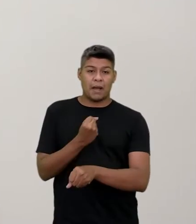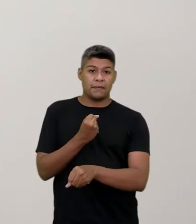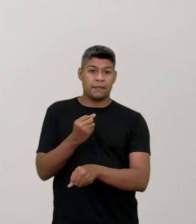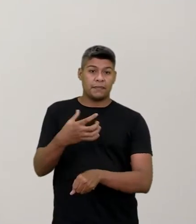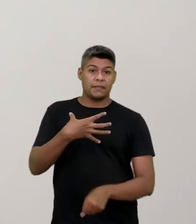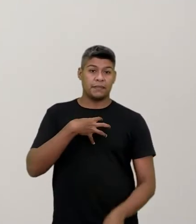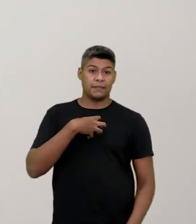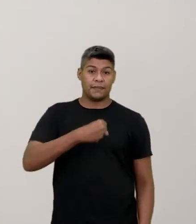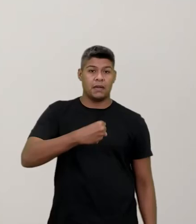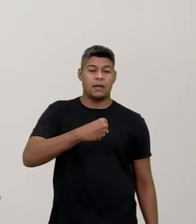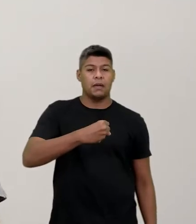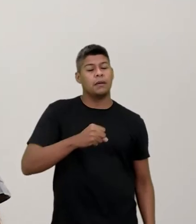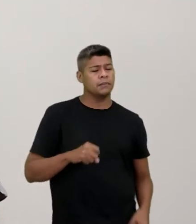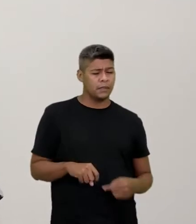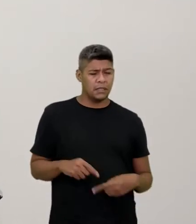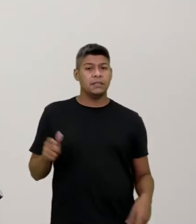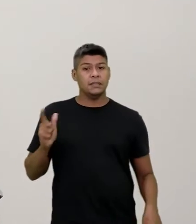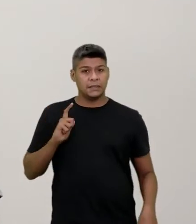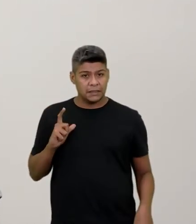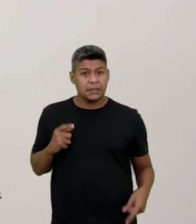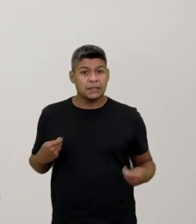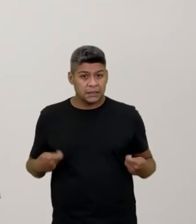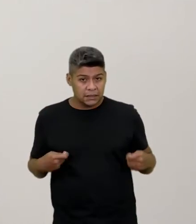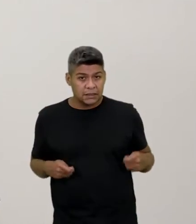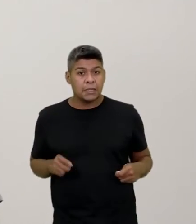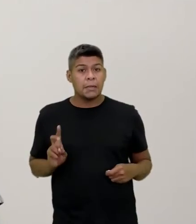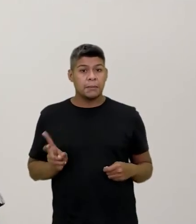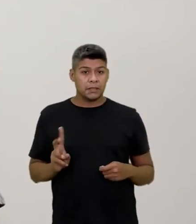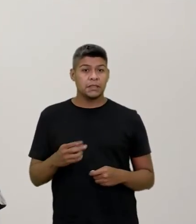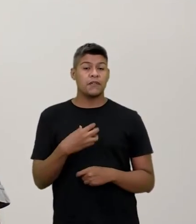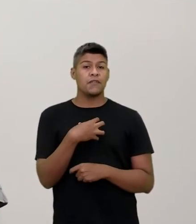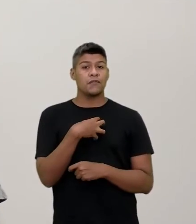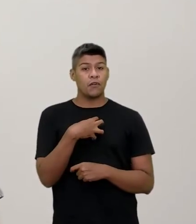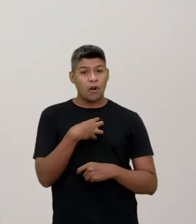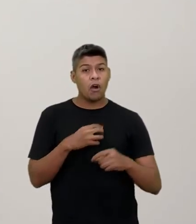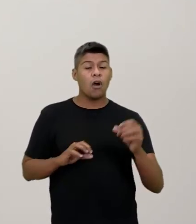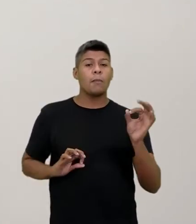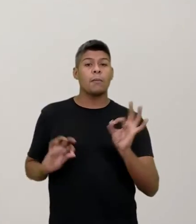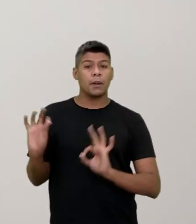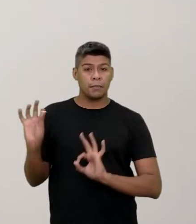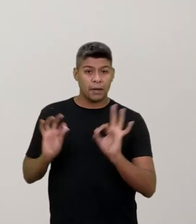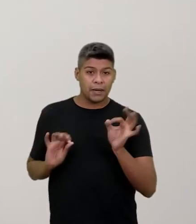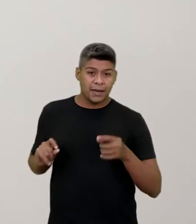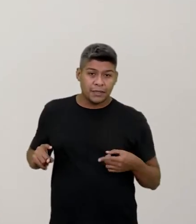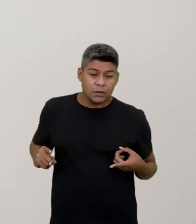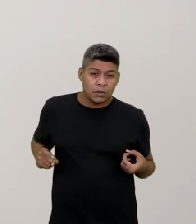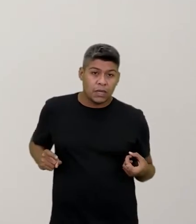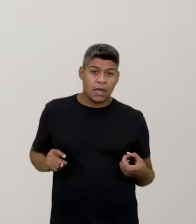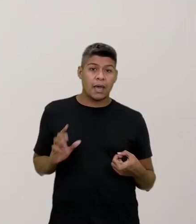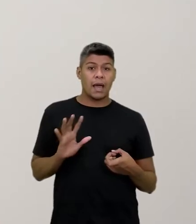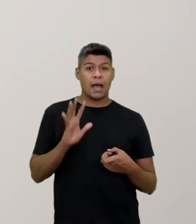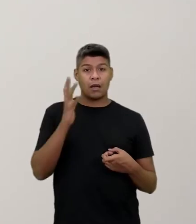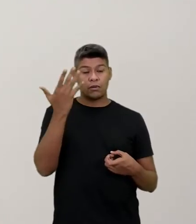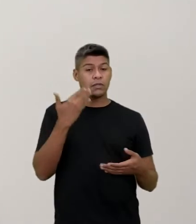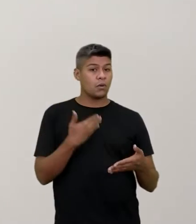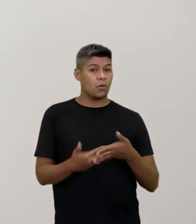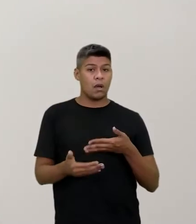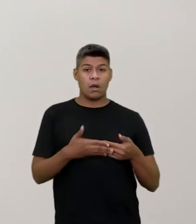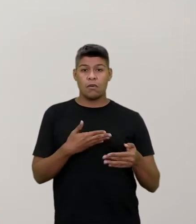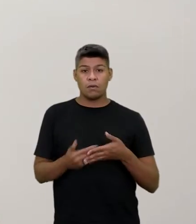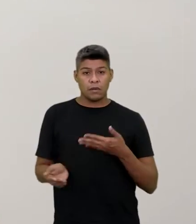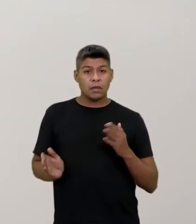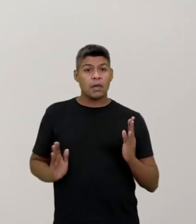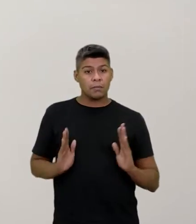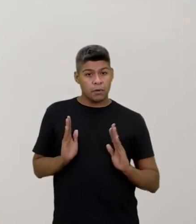havia necessidade de manter em forma, de se manter preparado para uma guerra que poderia acontecer a qualquer momento, as